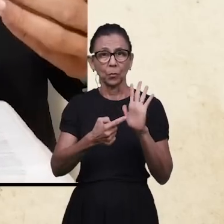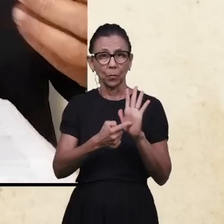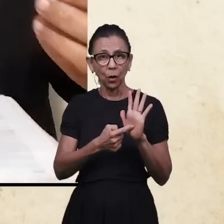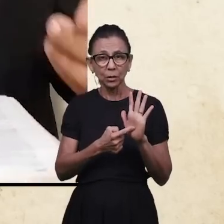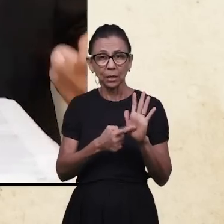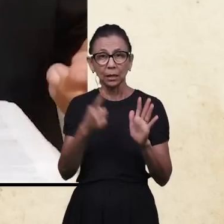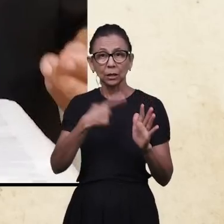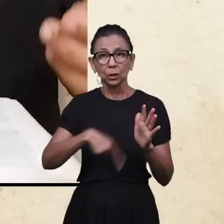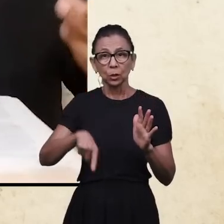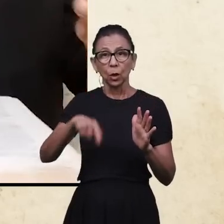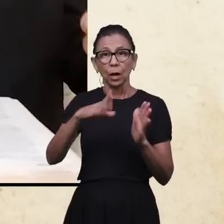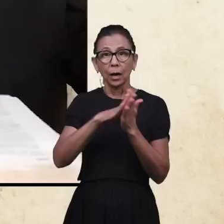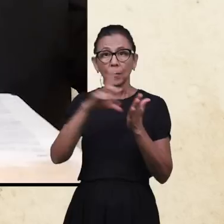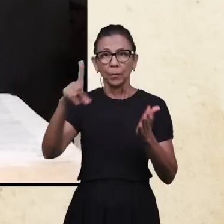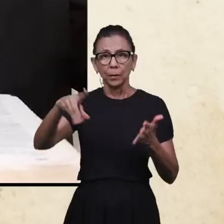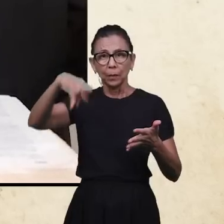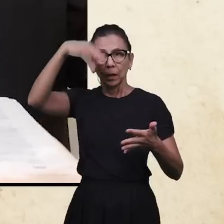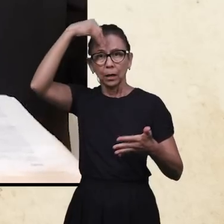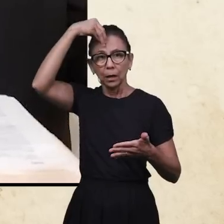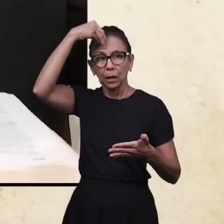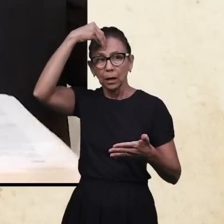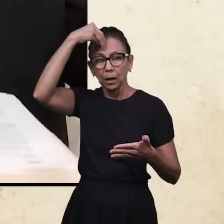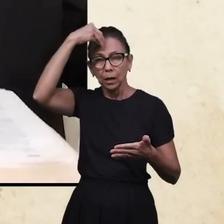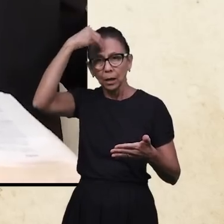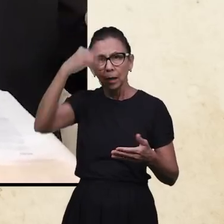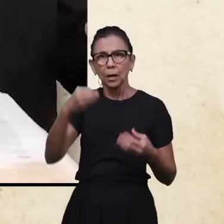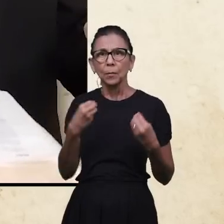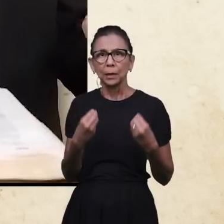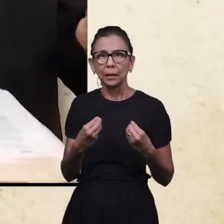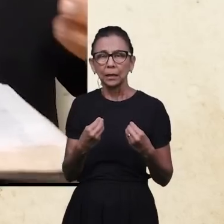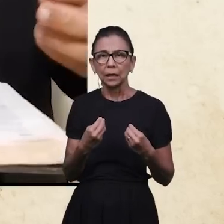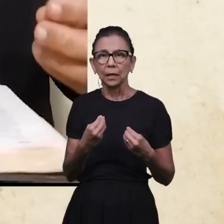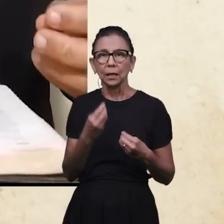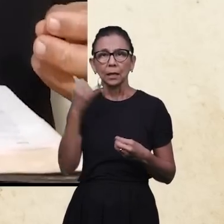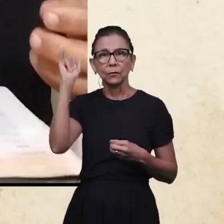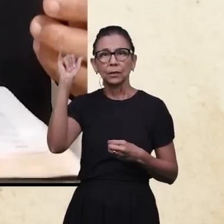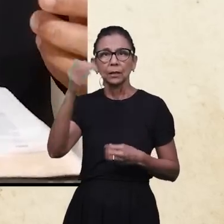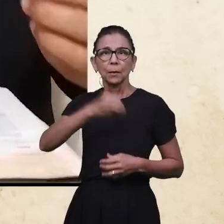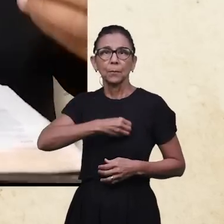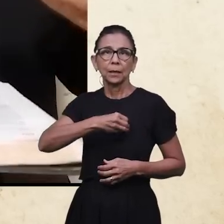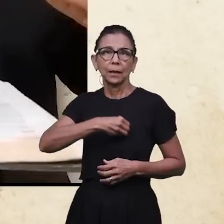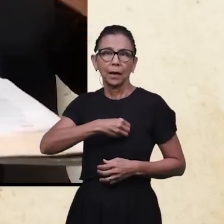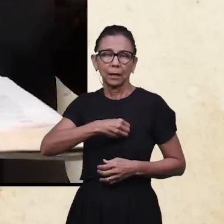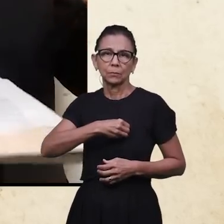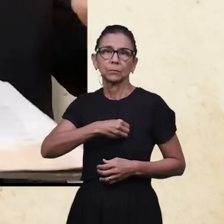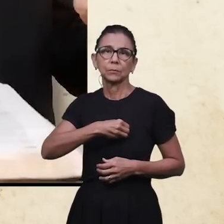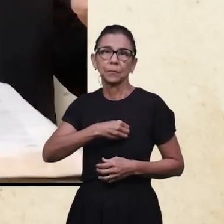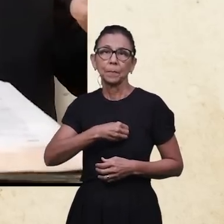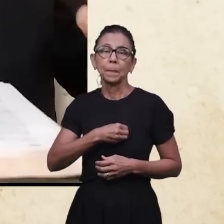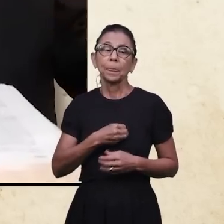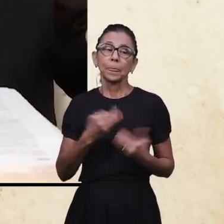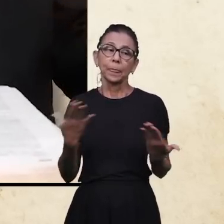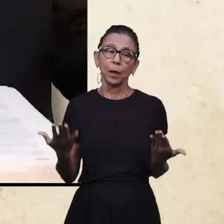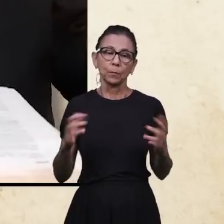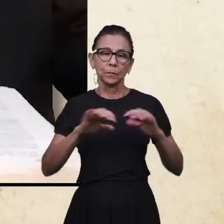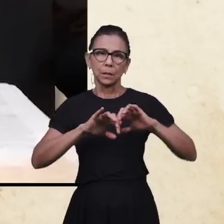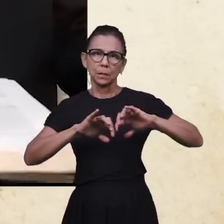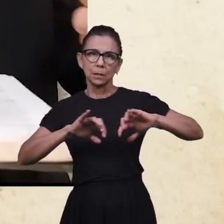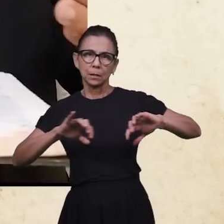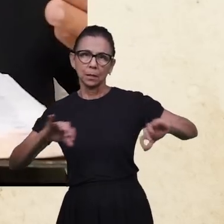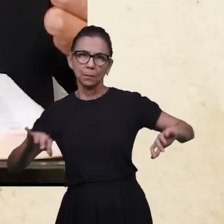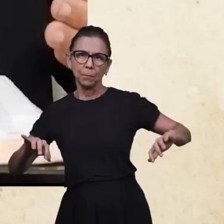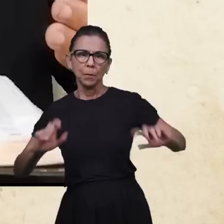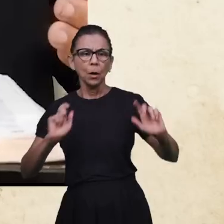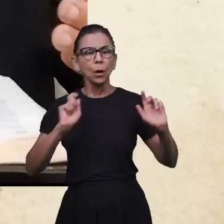coração para não pecar contra ti. Nós então saberemos discernir entre o que